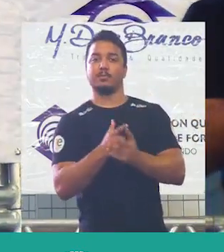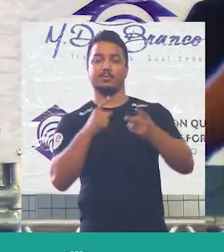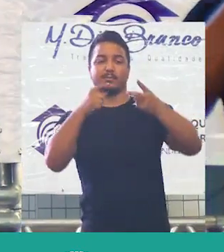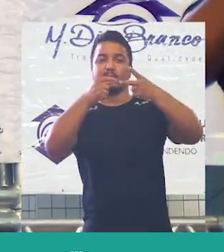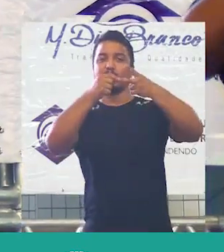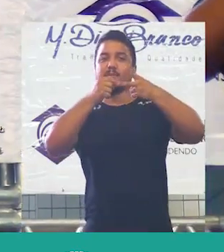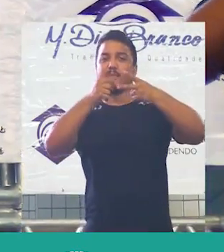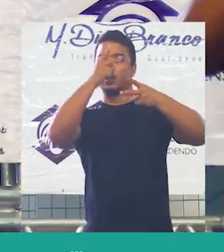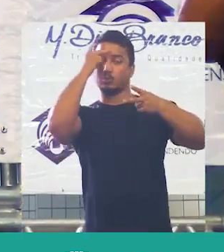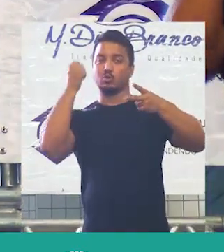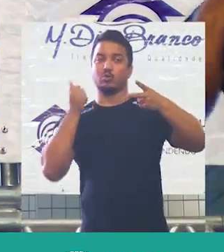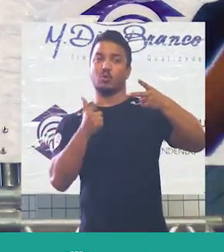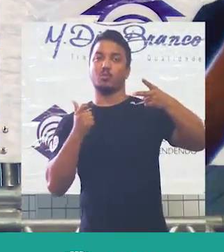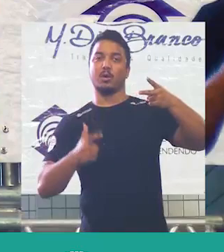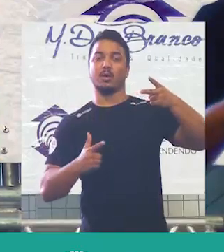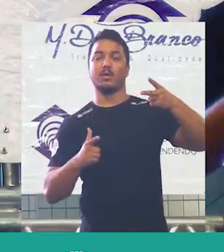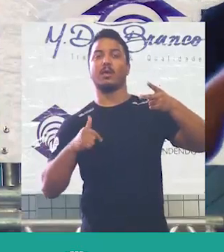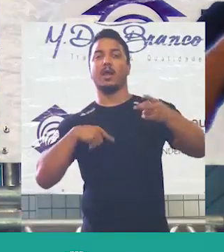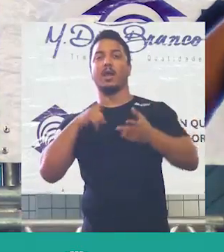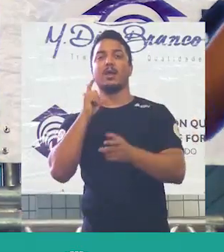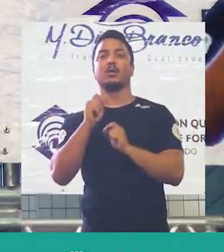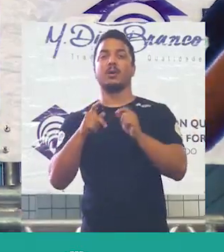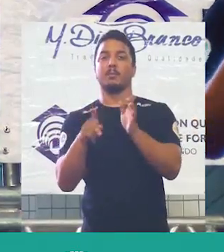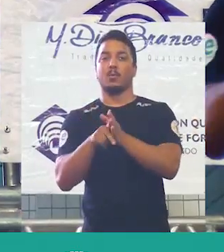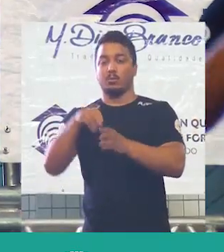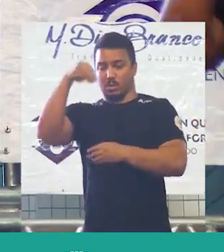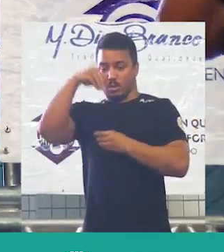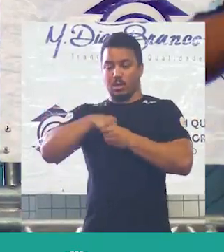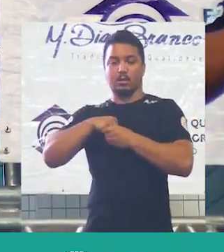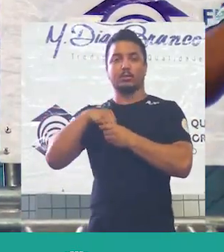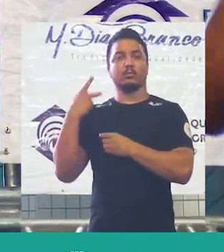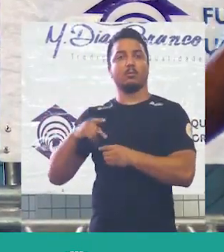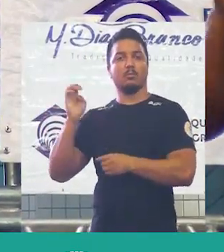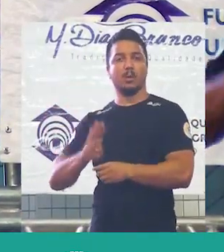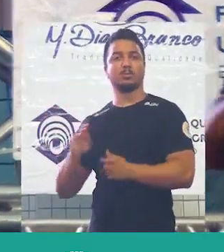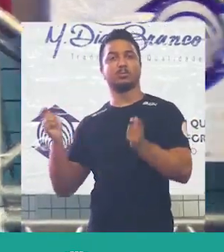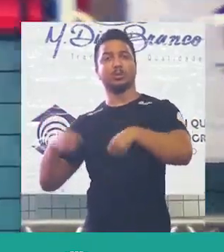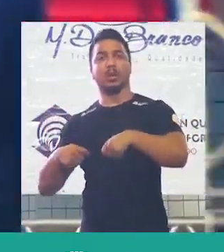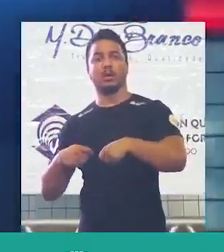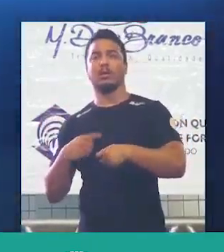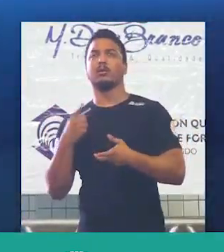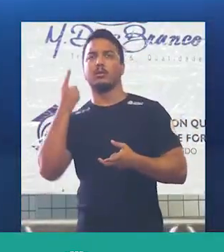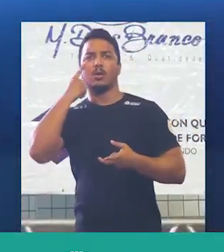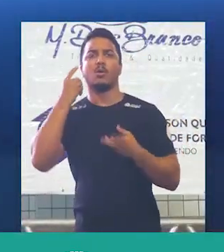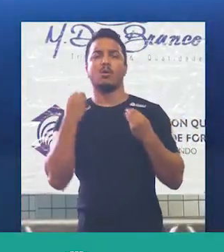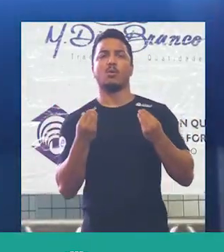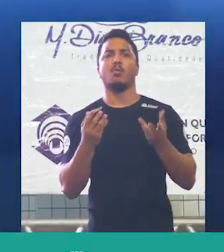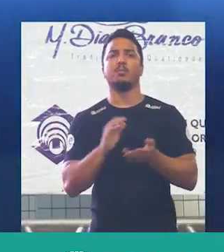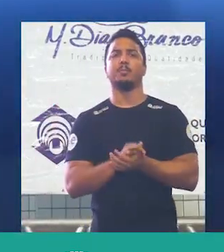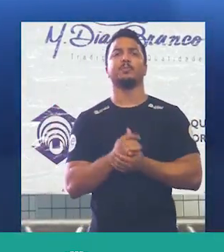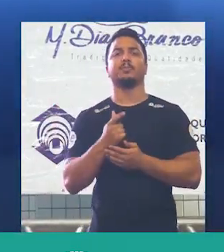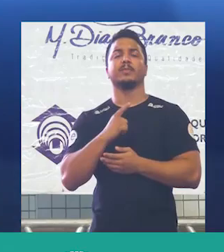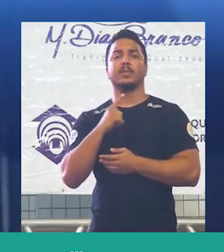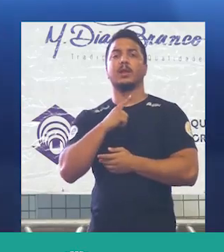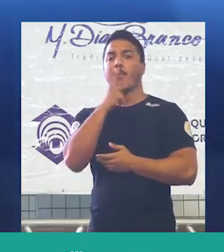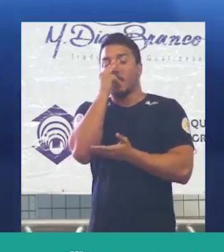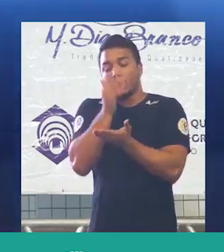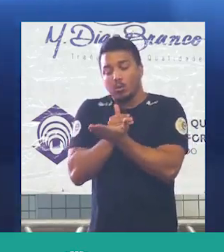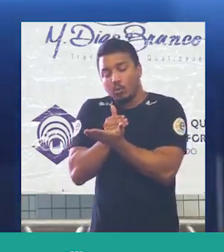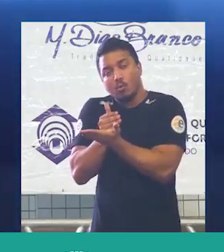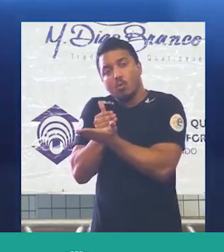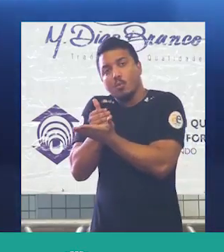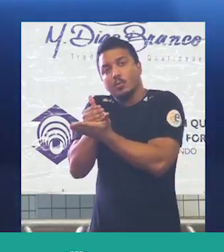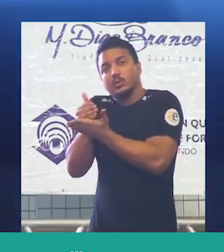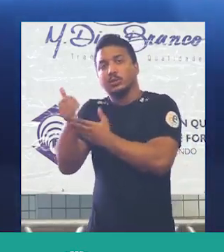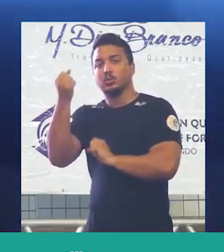nosso mercado era o mercado interno. Não tinha condições, pessoal. A gente está